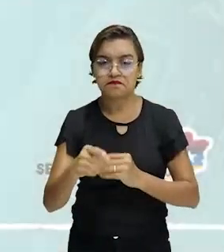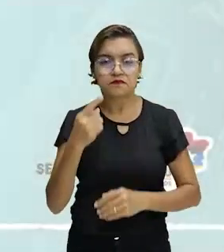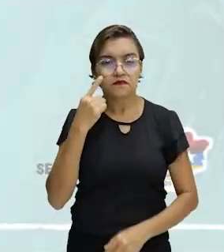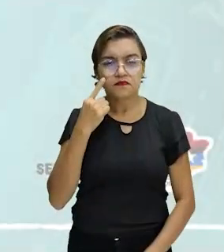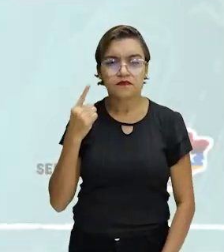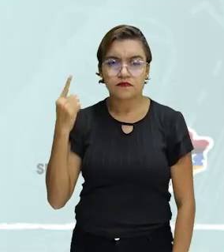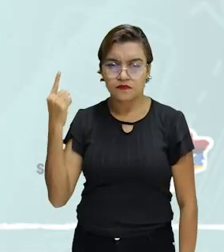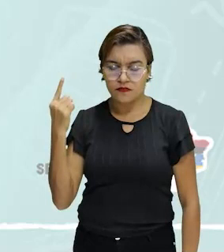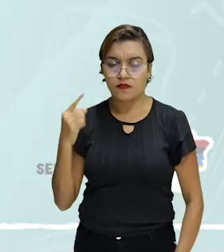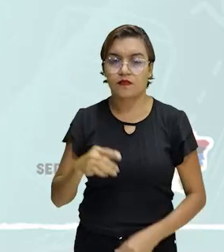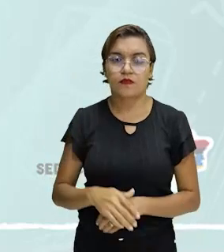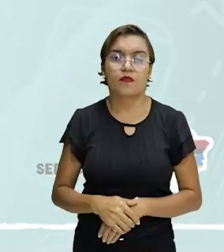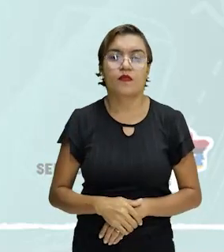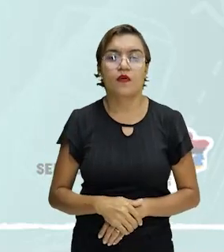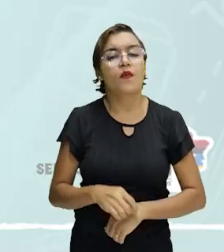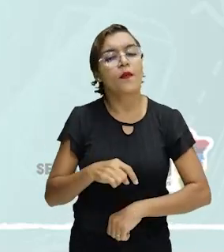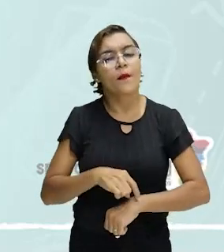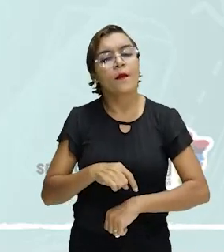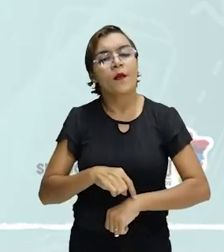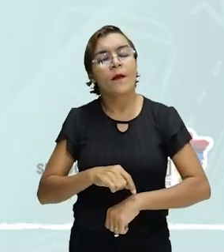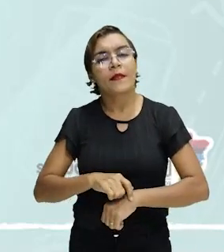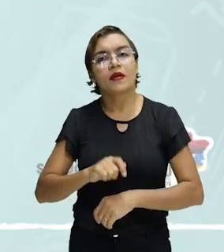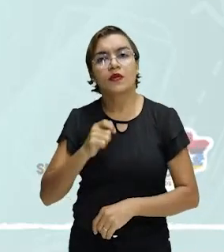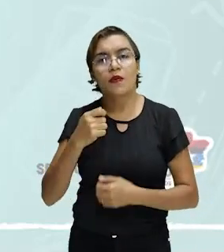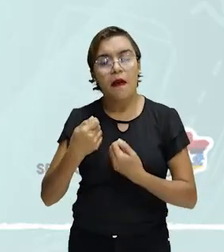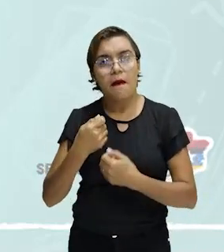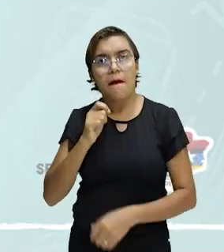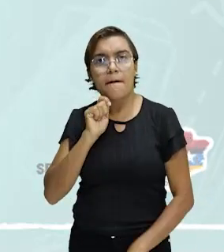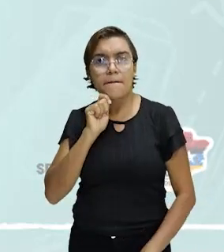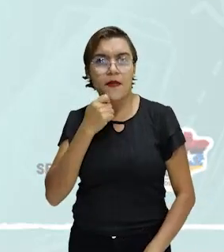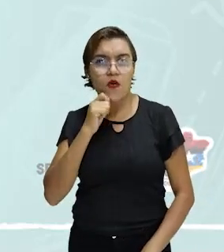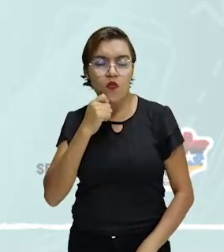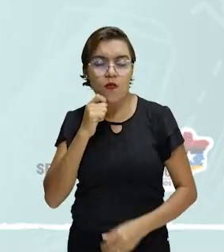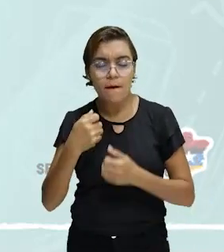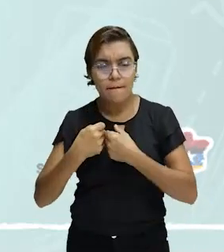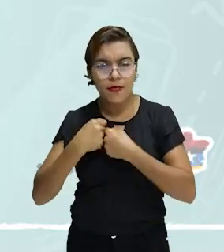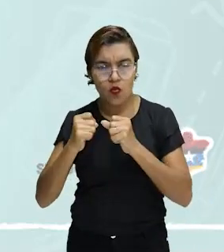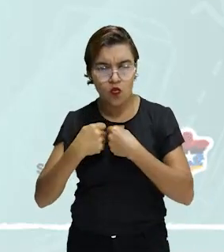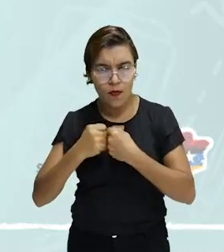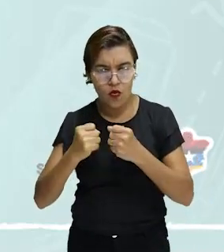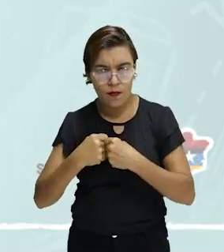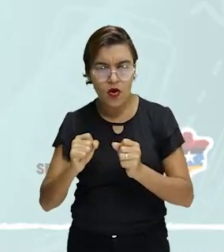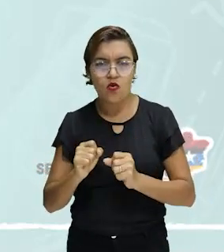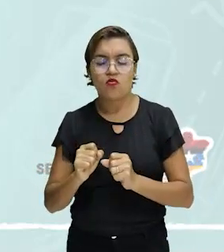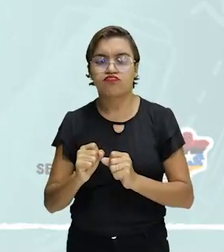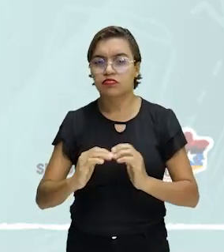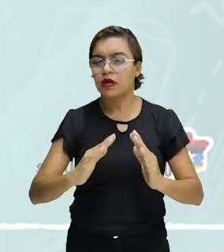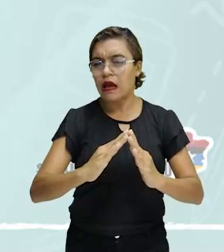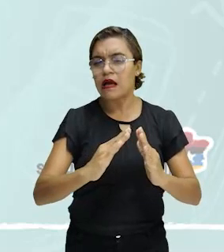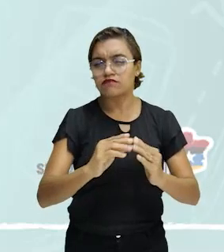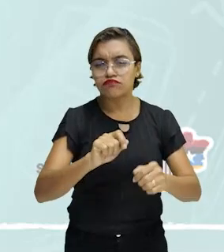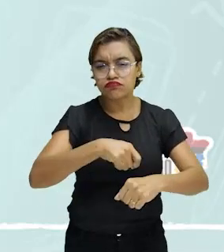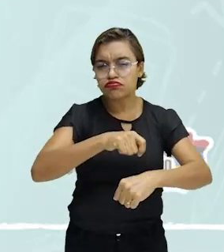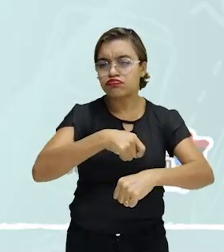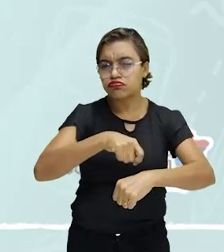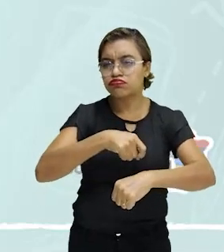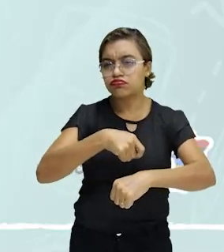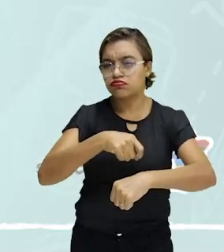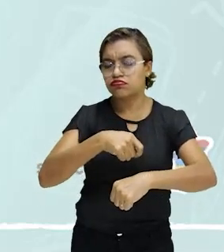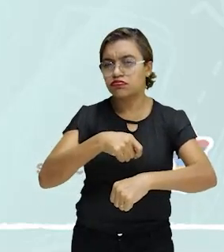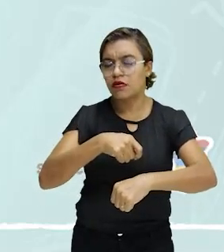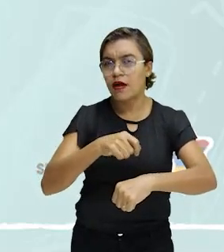pão caseiro, deixa-se a massa descansar, a fim de que o fermento